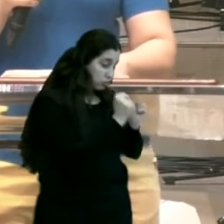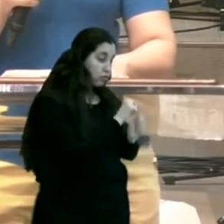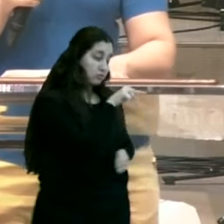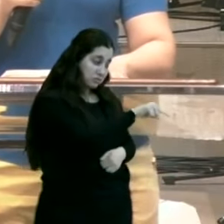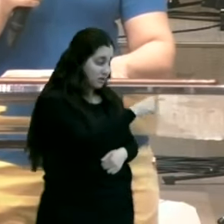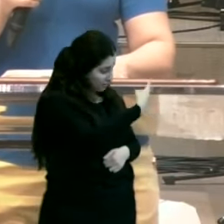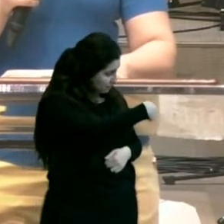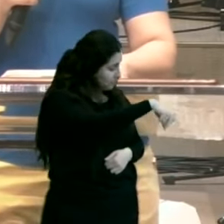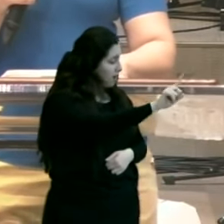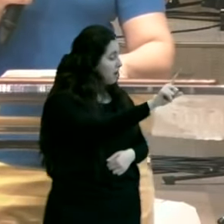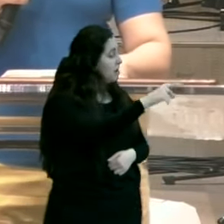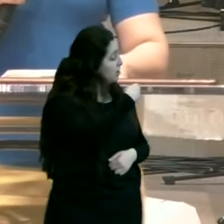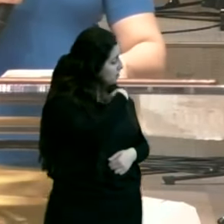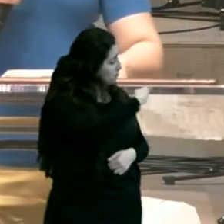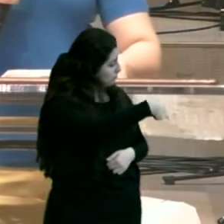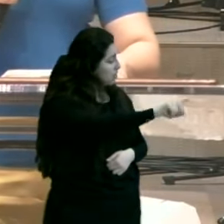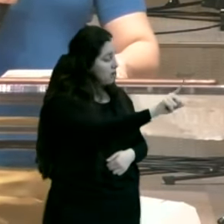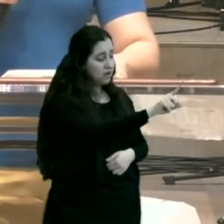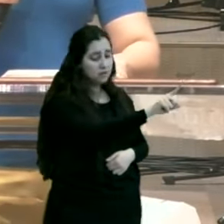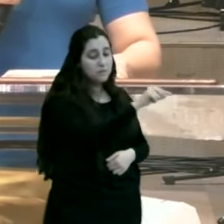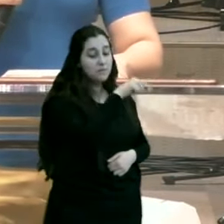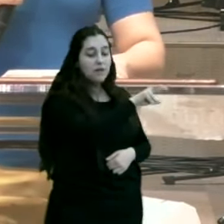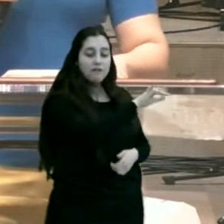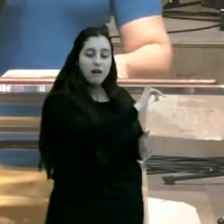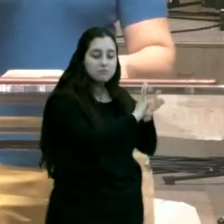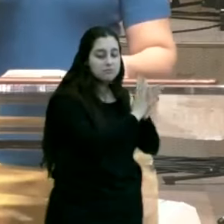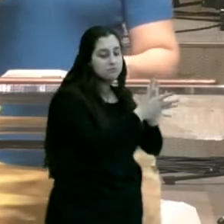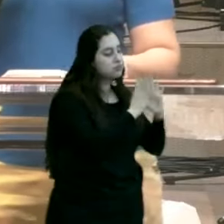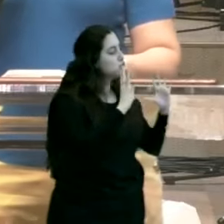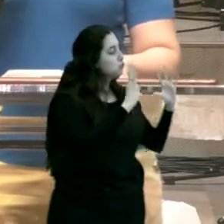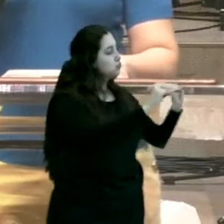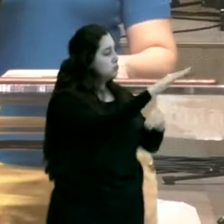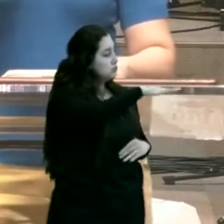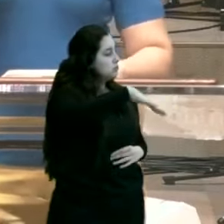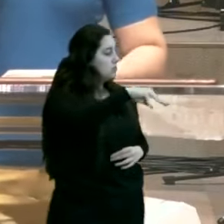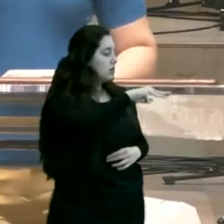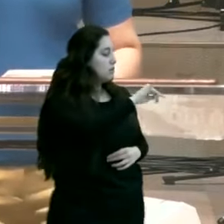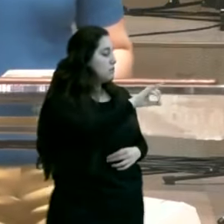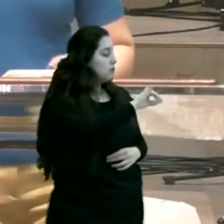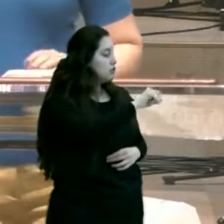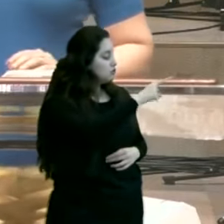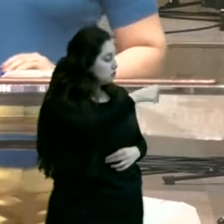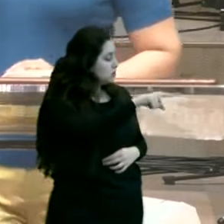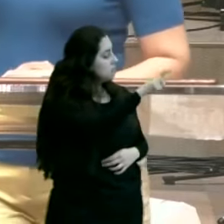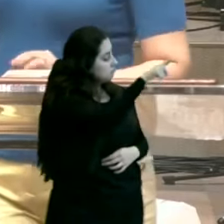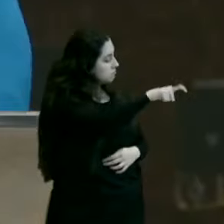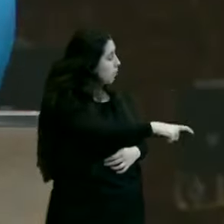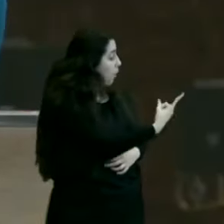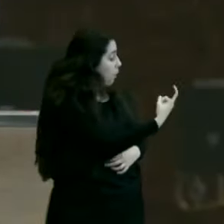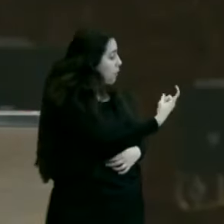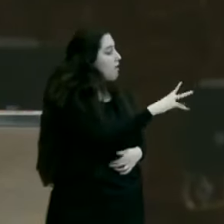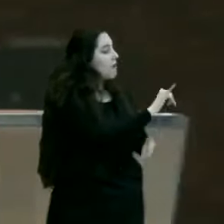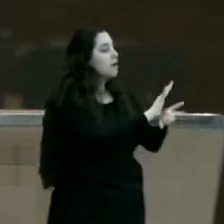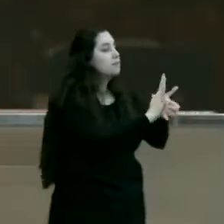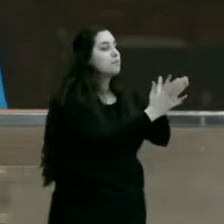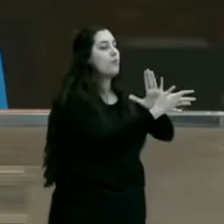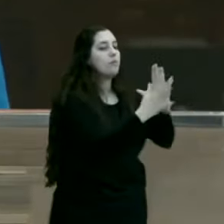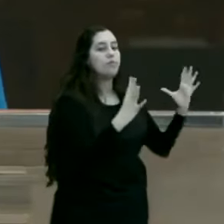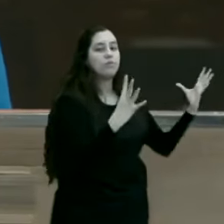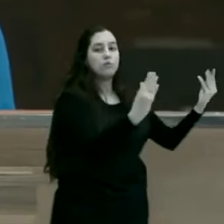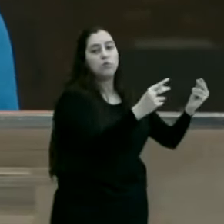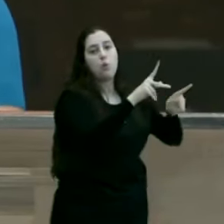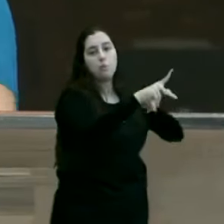Senhor, e você derrotará todos os midianitas como se fossem um homem só. Nós vemos